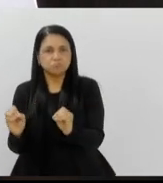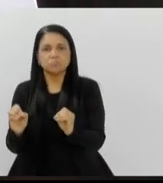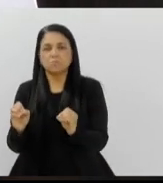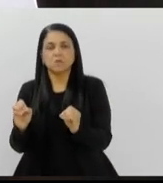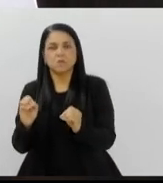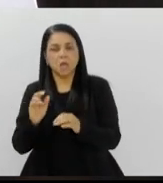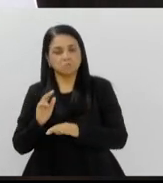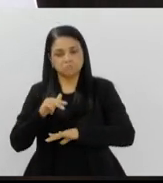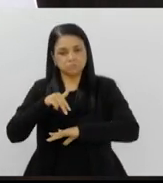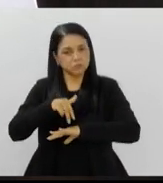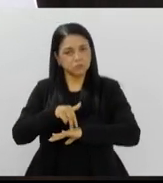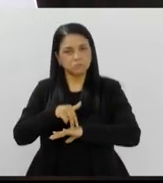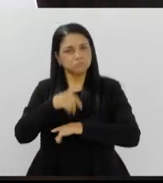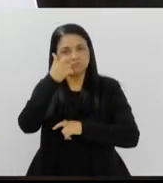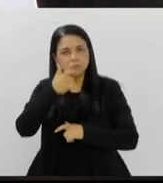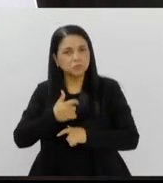situação